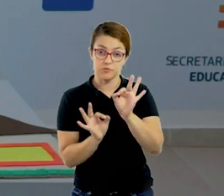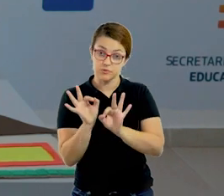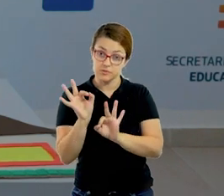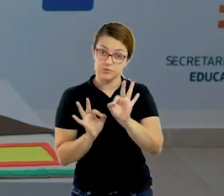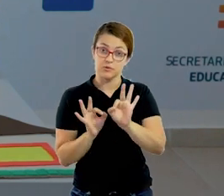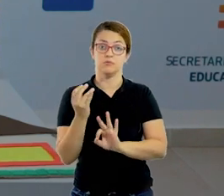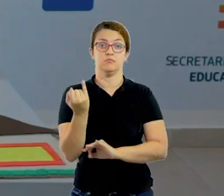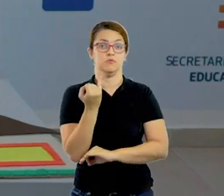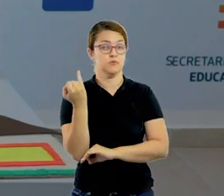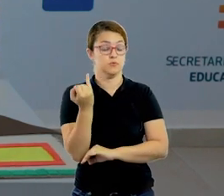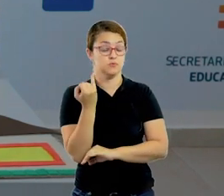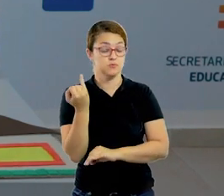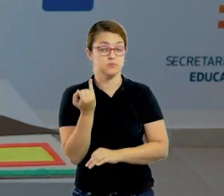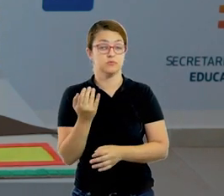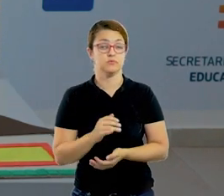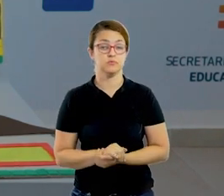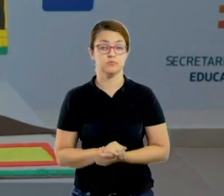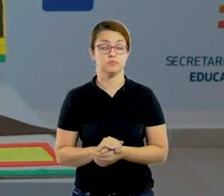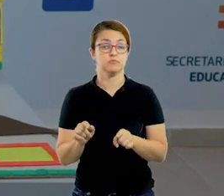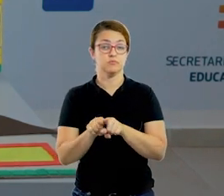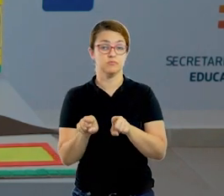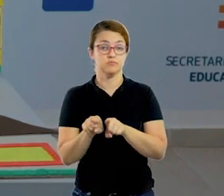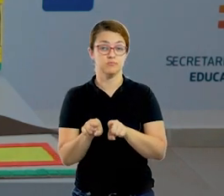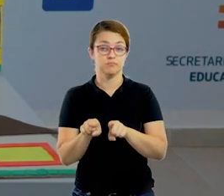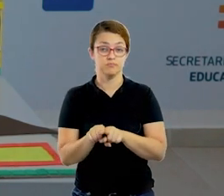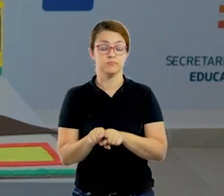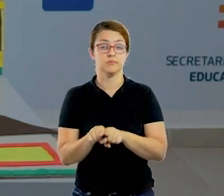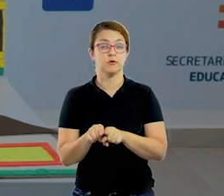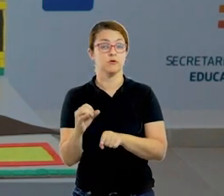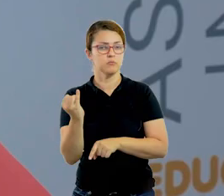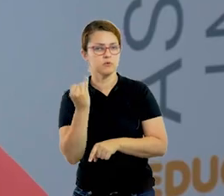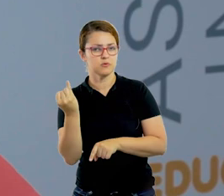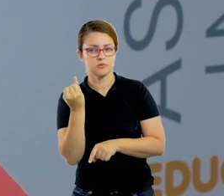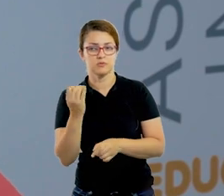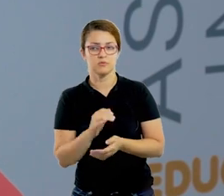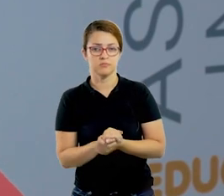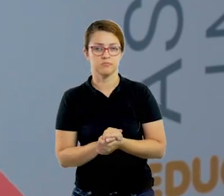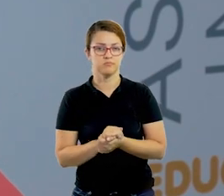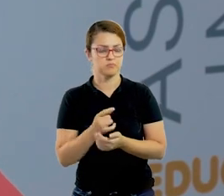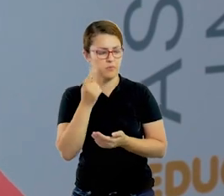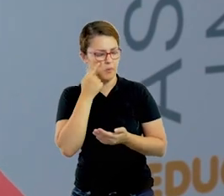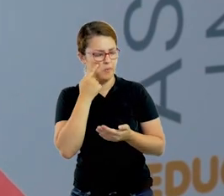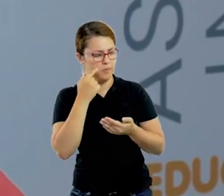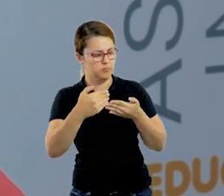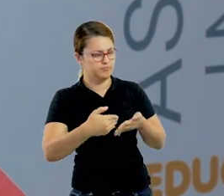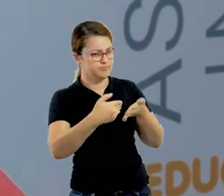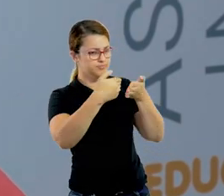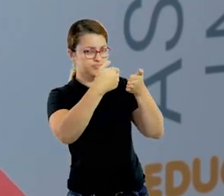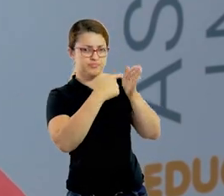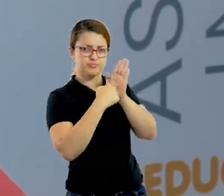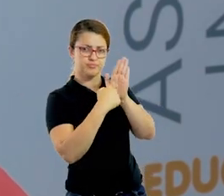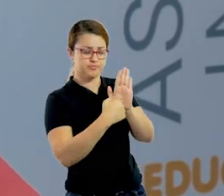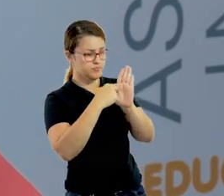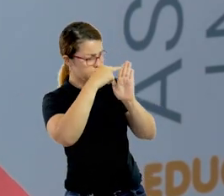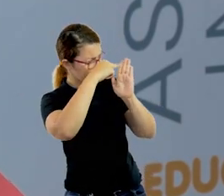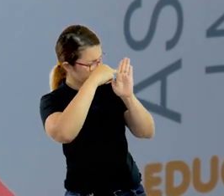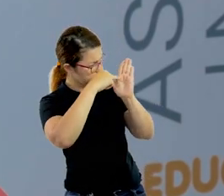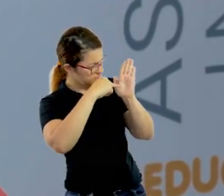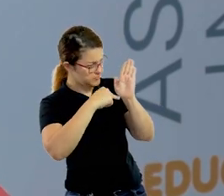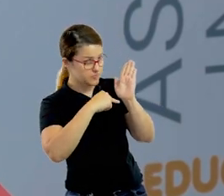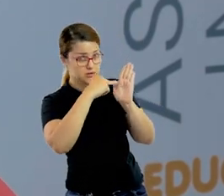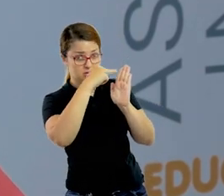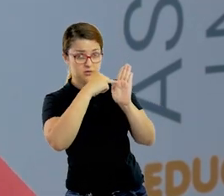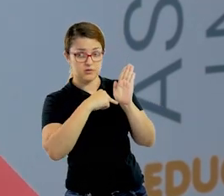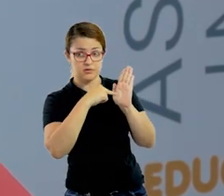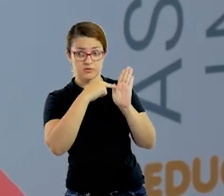peças, tá bem? Isso é muito importante. E o importante também é o quê? Nós temos que fazer a apreciação, né? Não temos que apenas